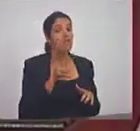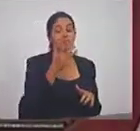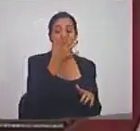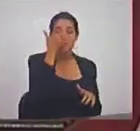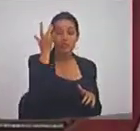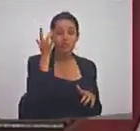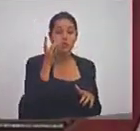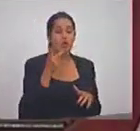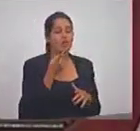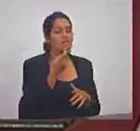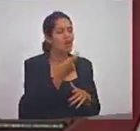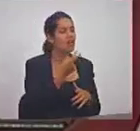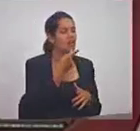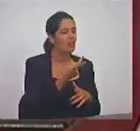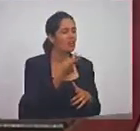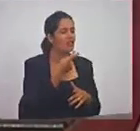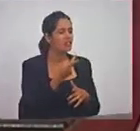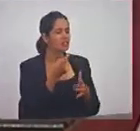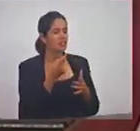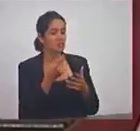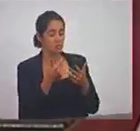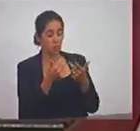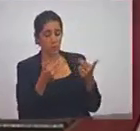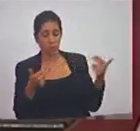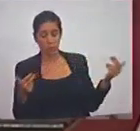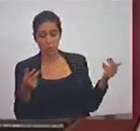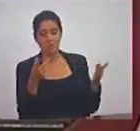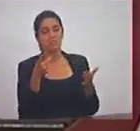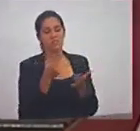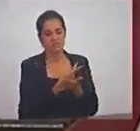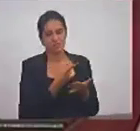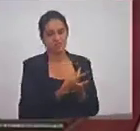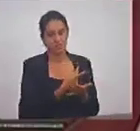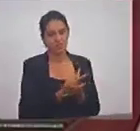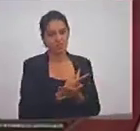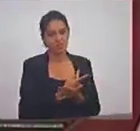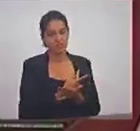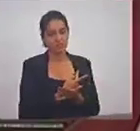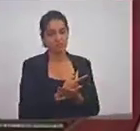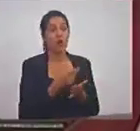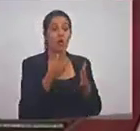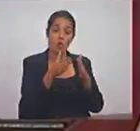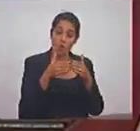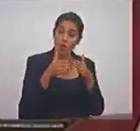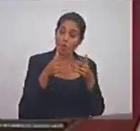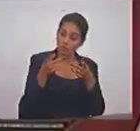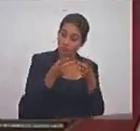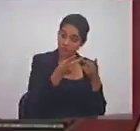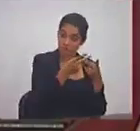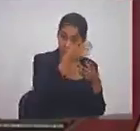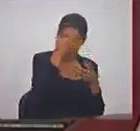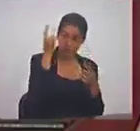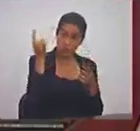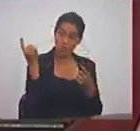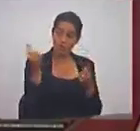social, ofendendo vereadores. Então, a gente faz esse convite, porque